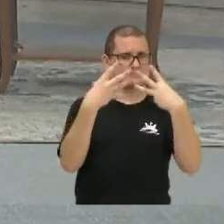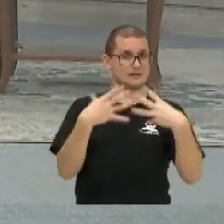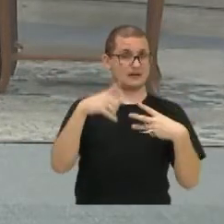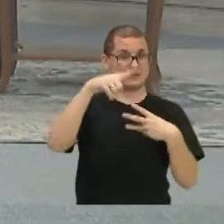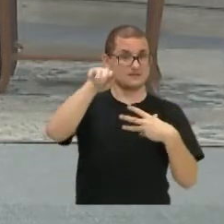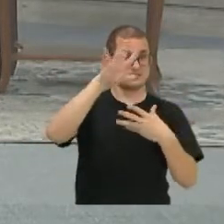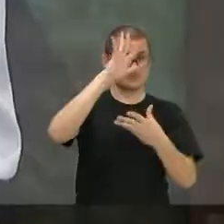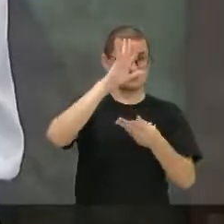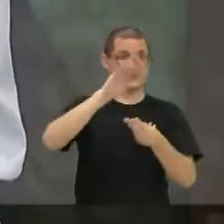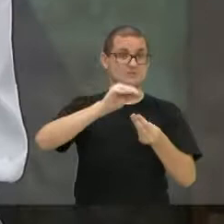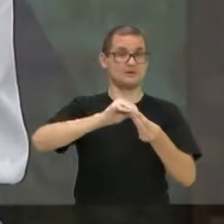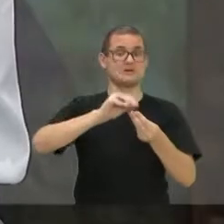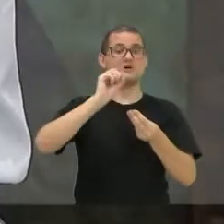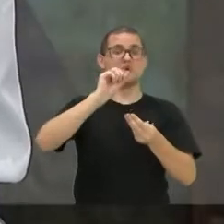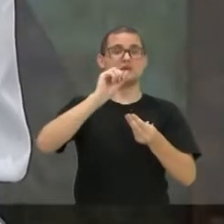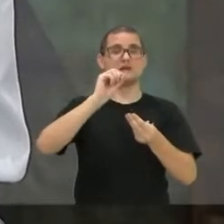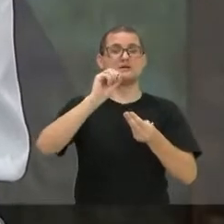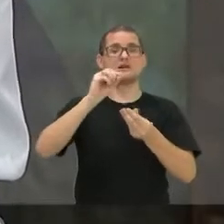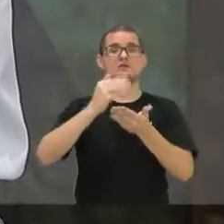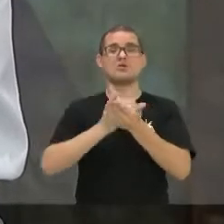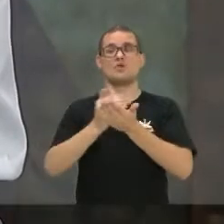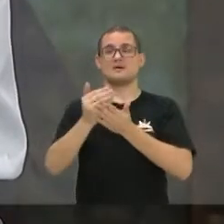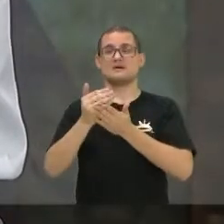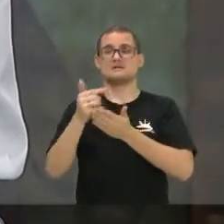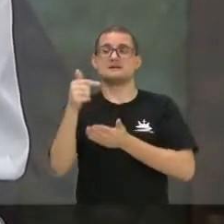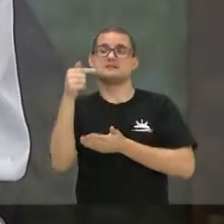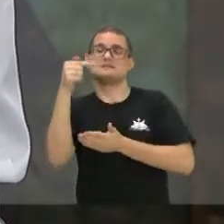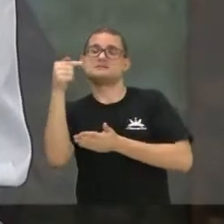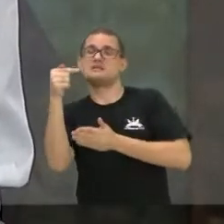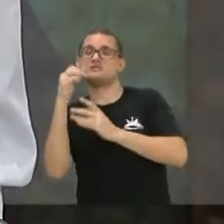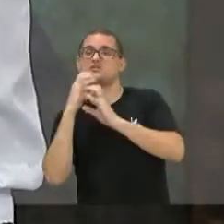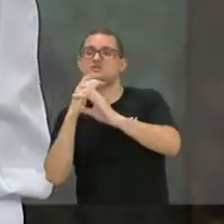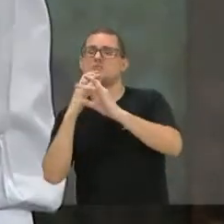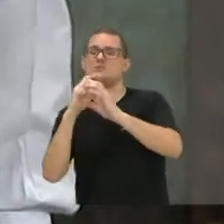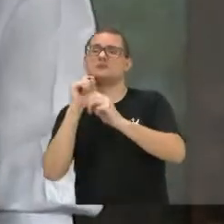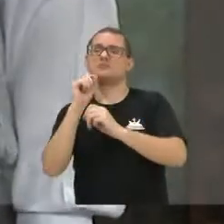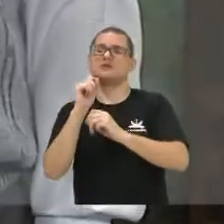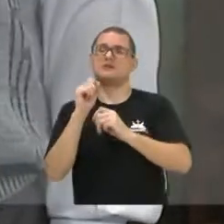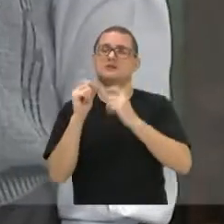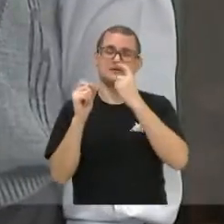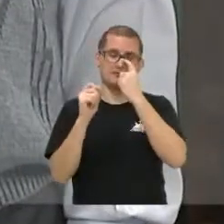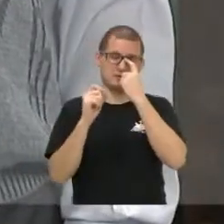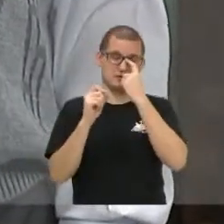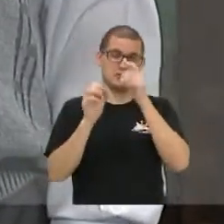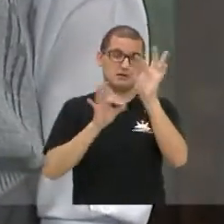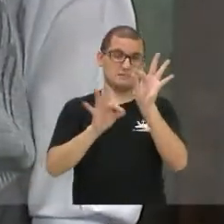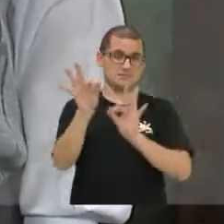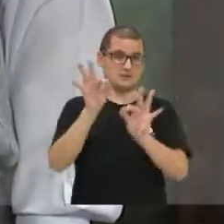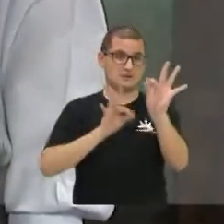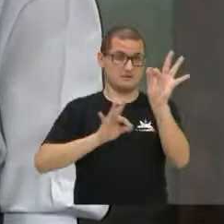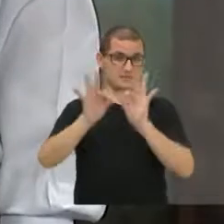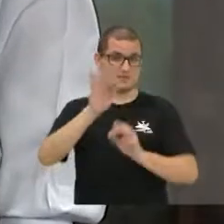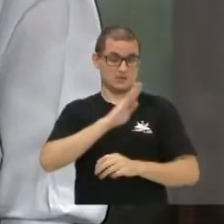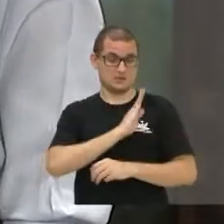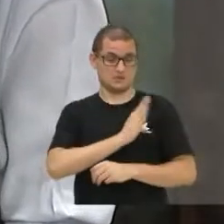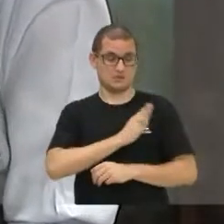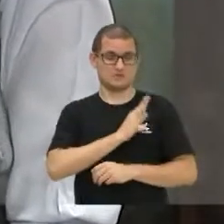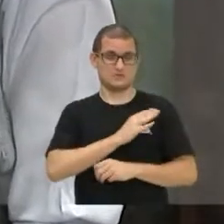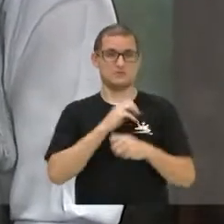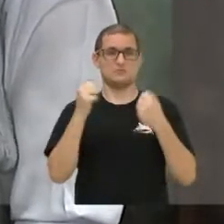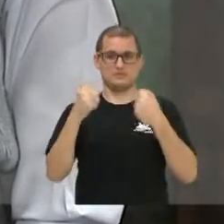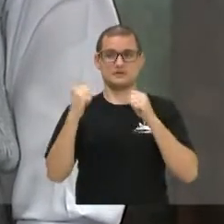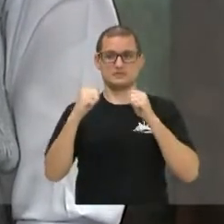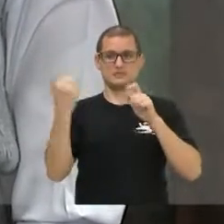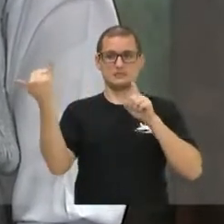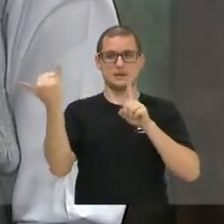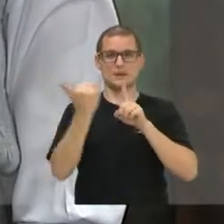a partir da sétima trombeta todavia por agora e preciso para preparar que haja profeta